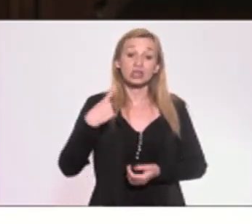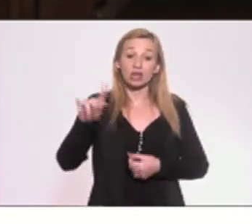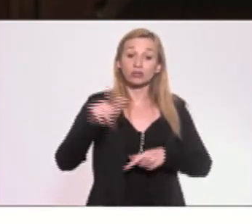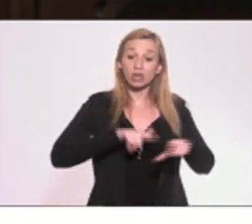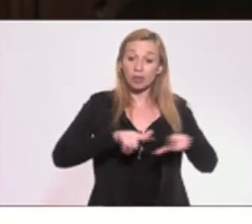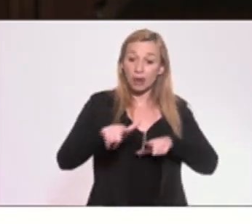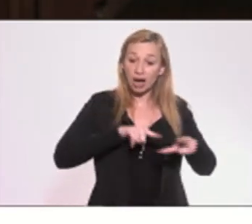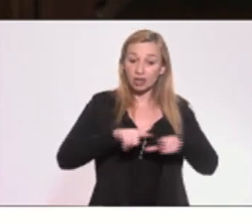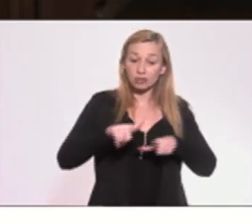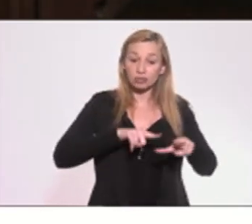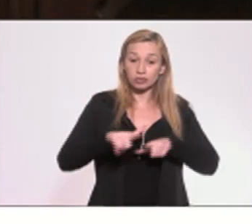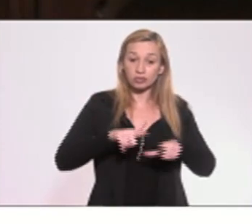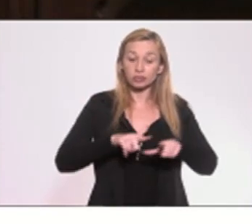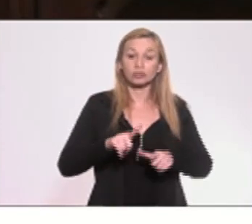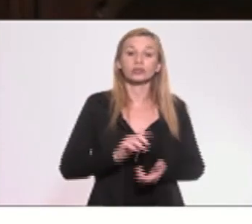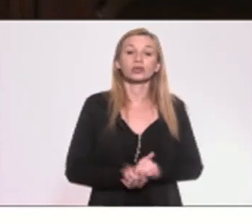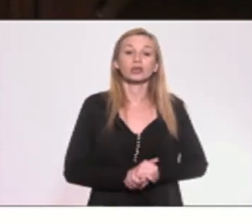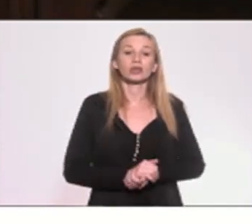seu cargo,